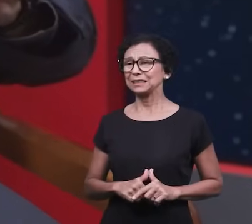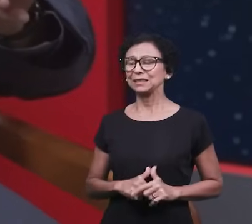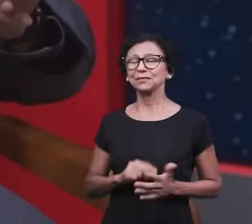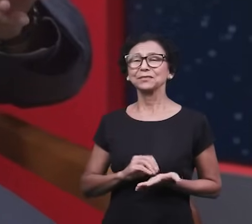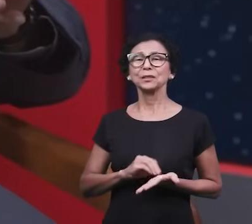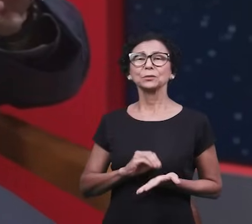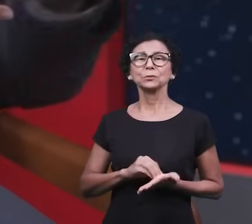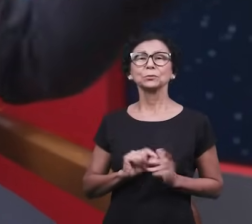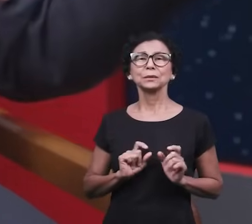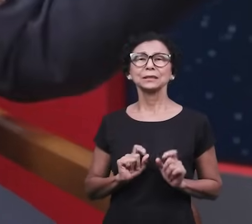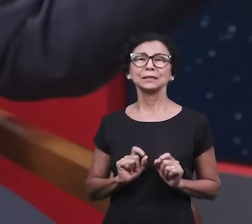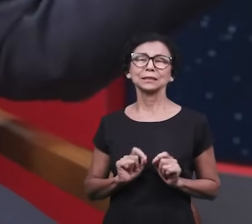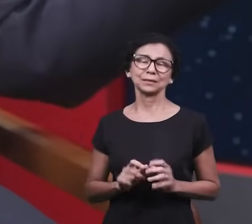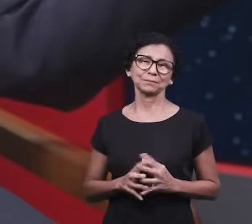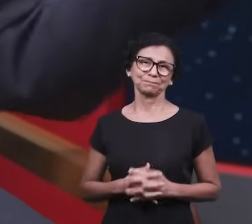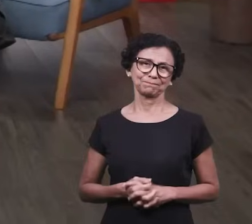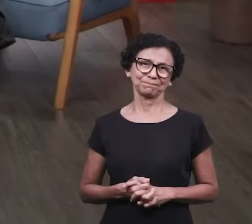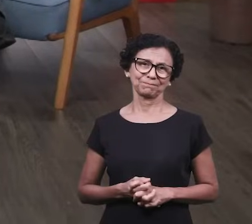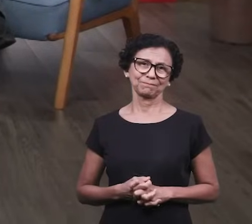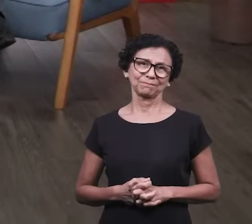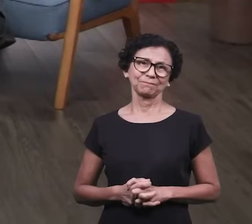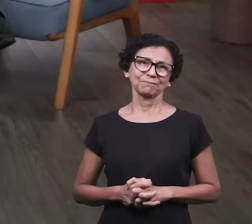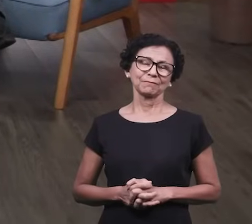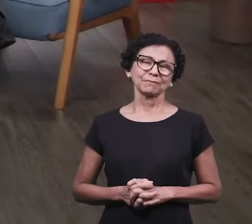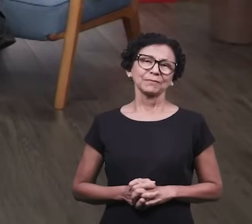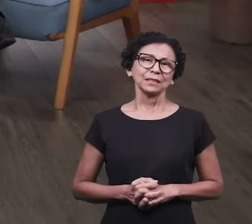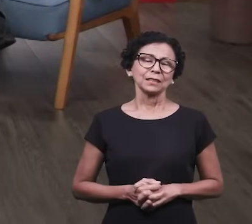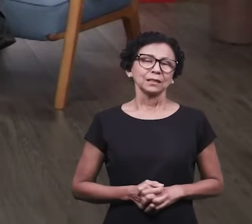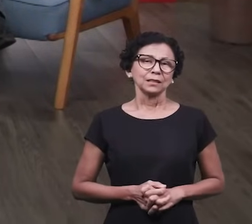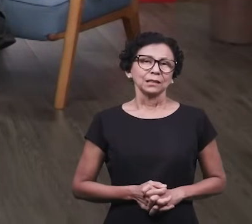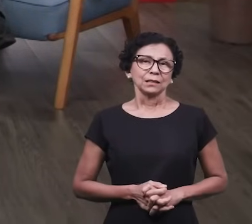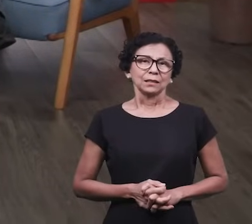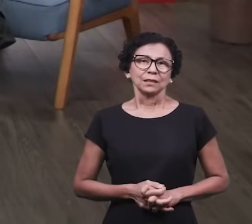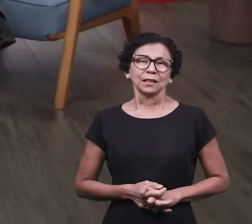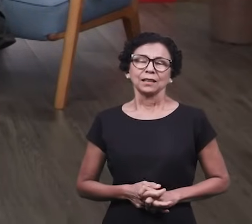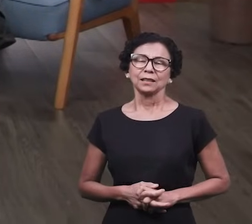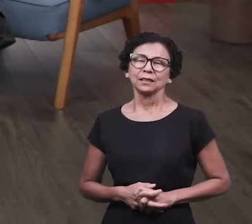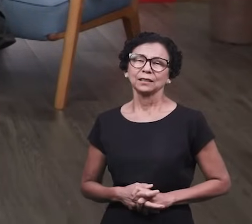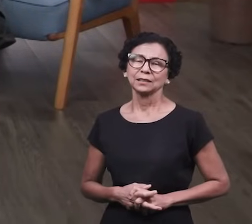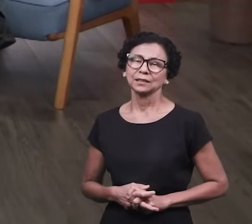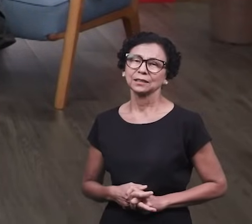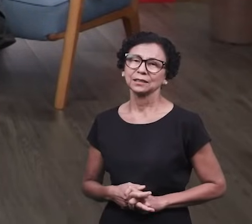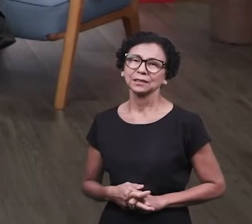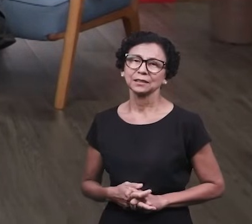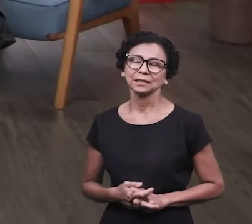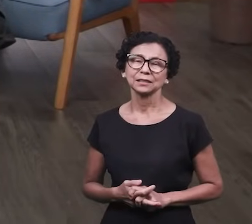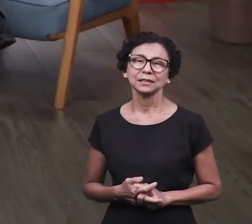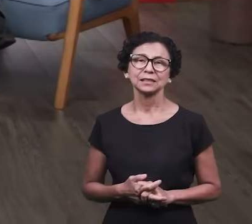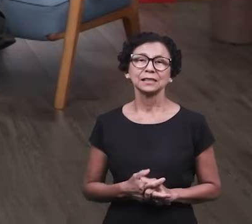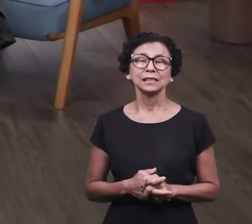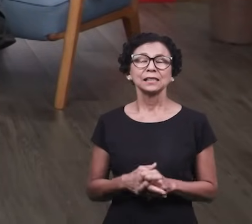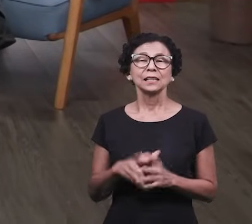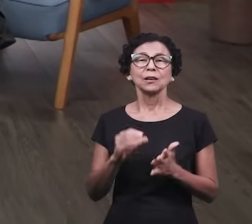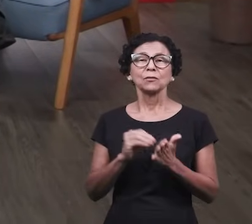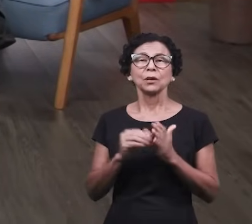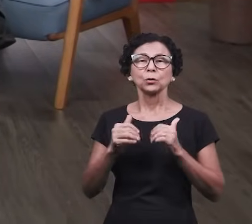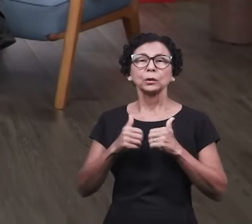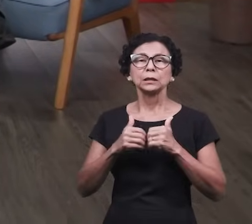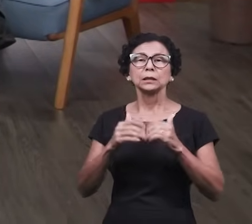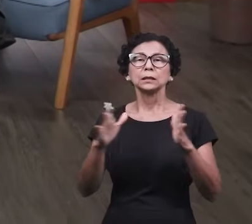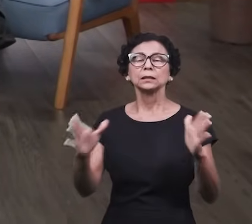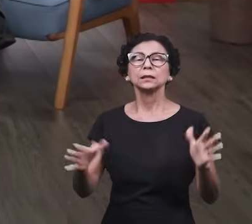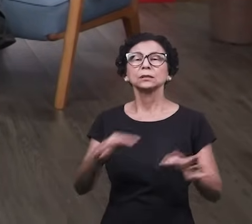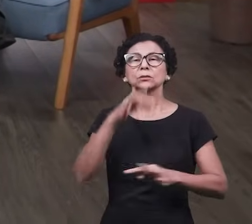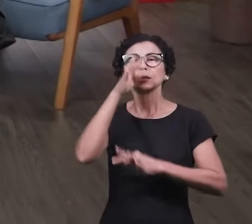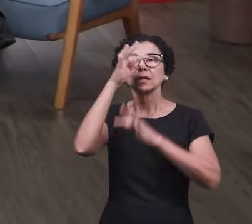que falta? Falta esse início da primavera, a ação das flores,